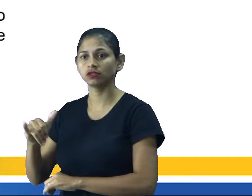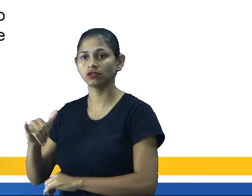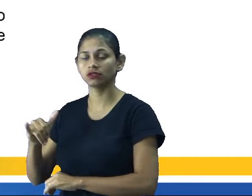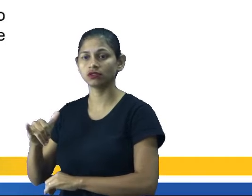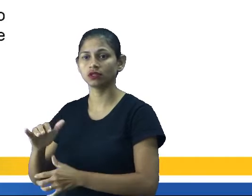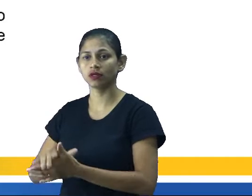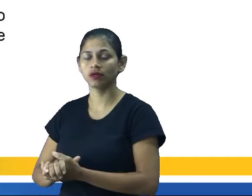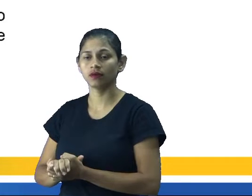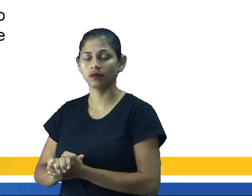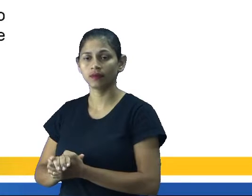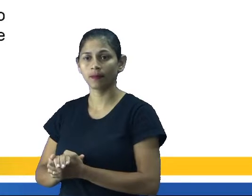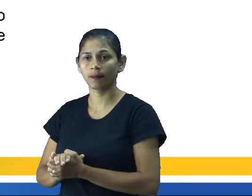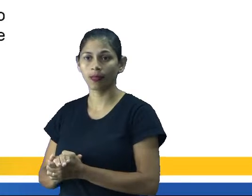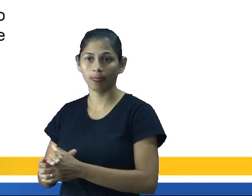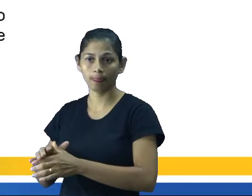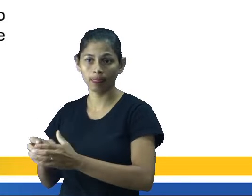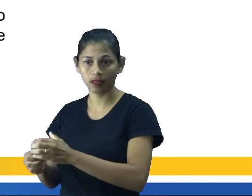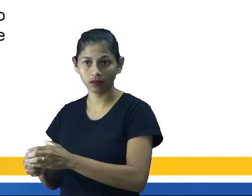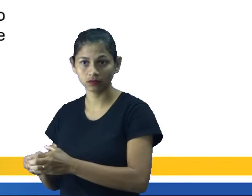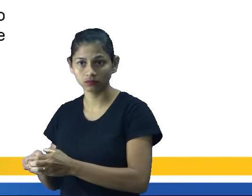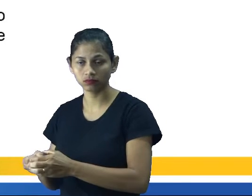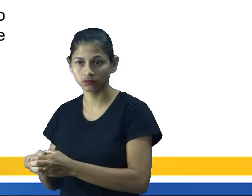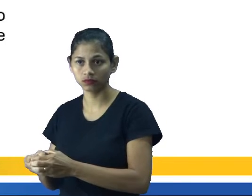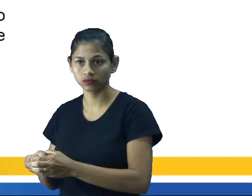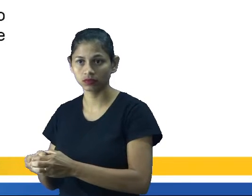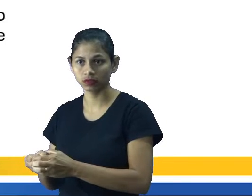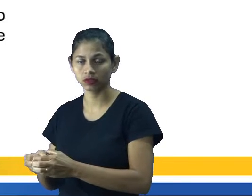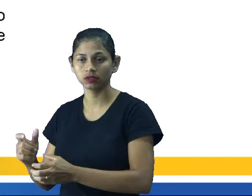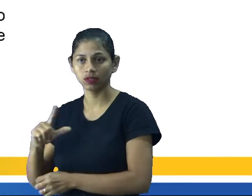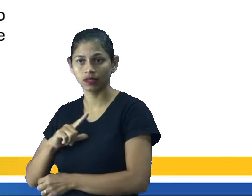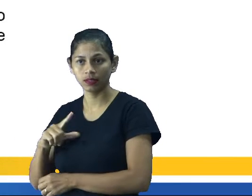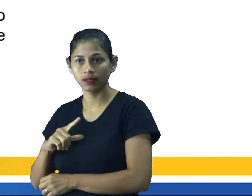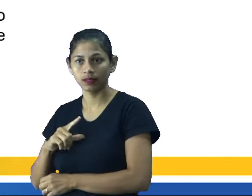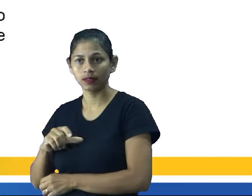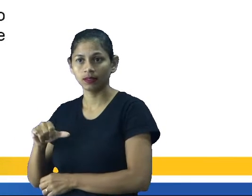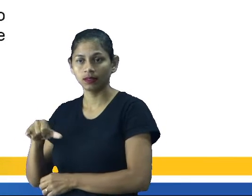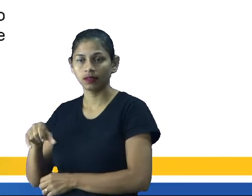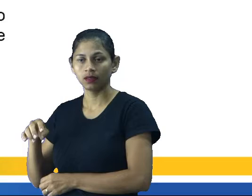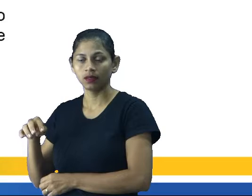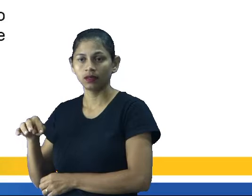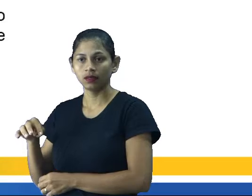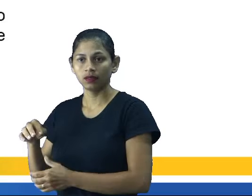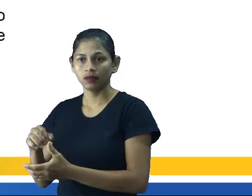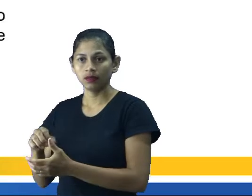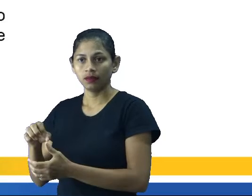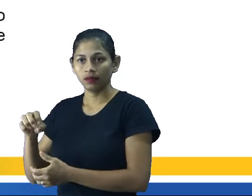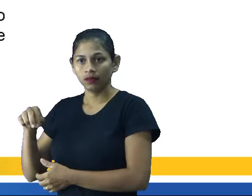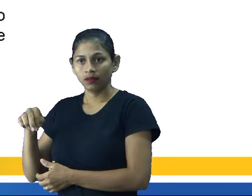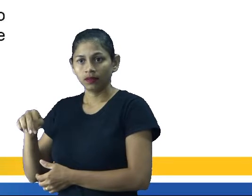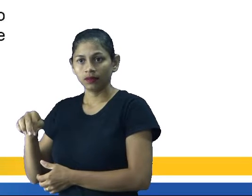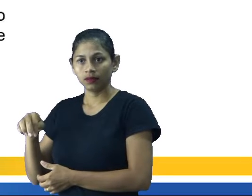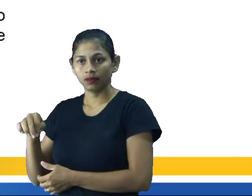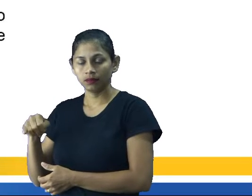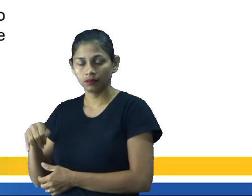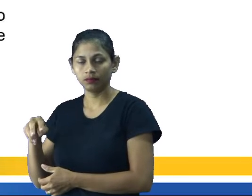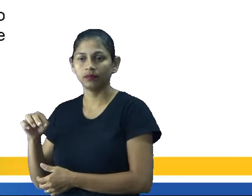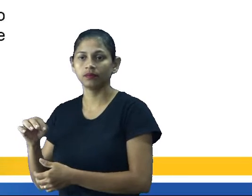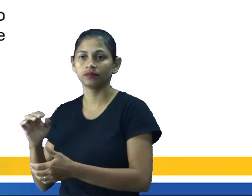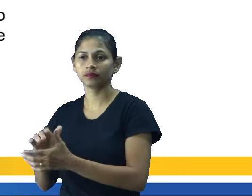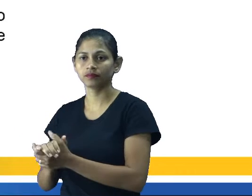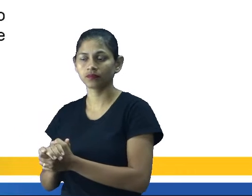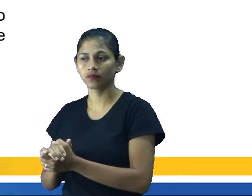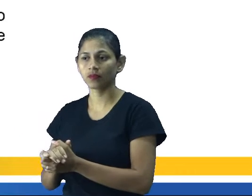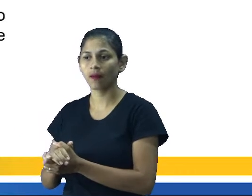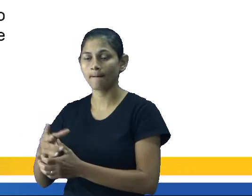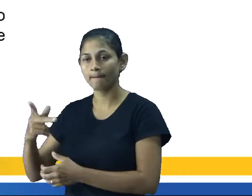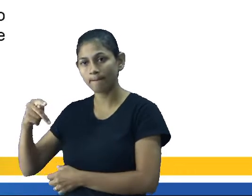com a presença de mitocôndria que ela é capaz, então, de realizar a síntese de proteína e produzir aí proteínas